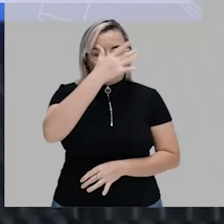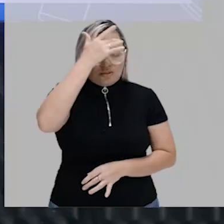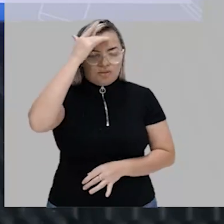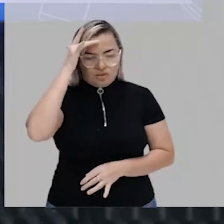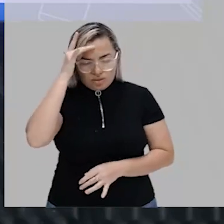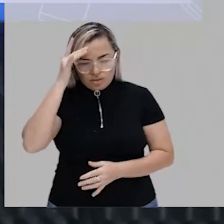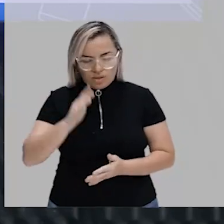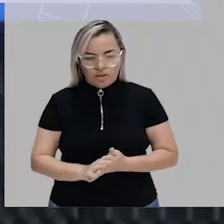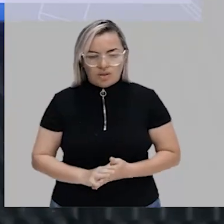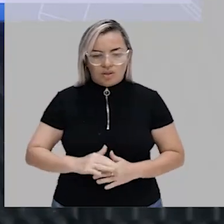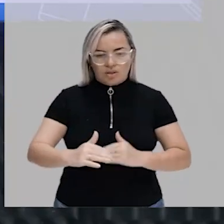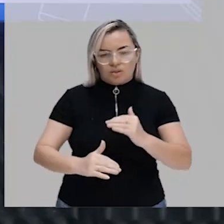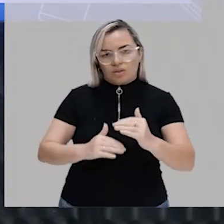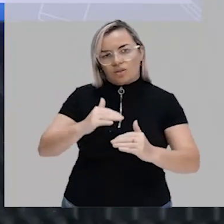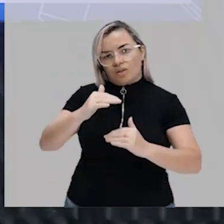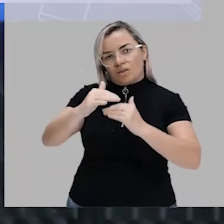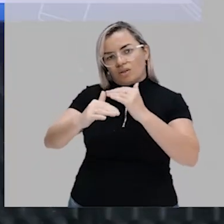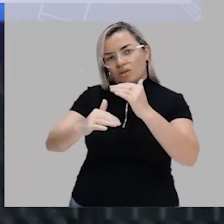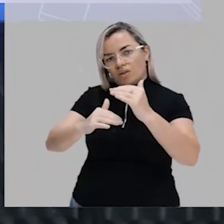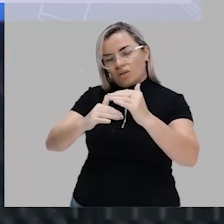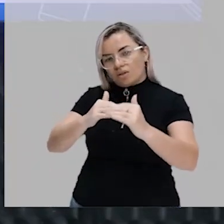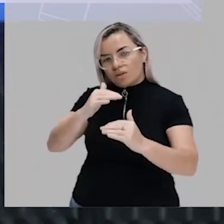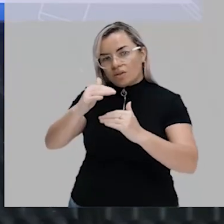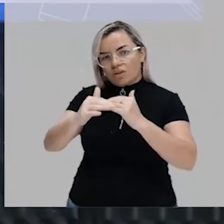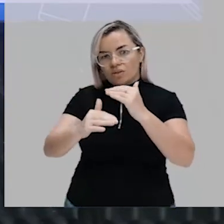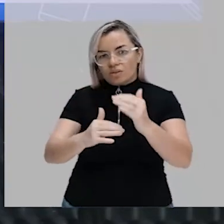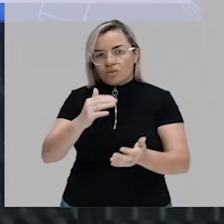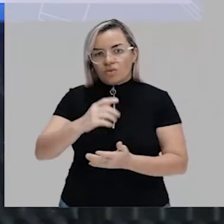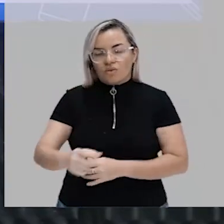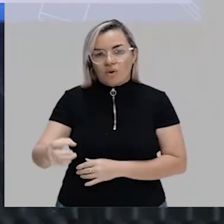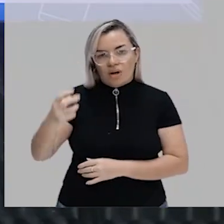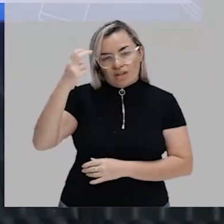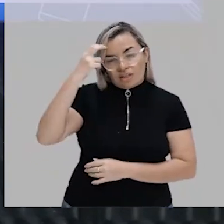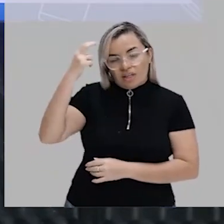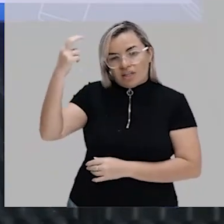abstrata e criou as diversas formas de conhecimento.